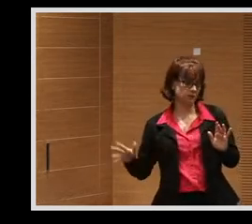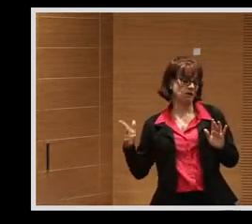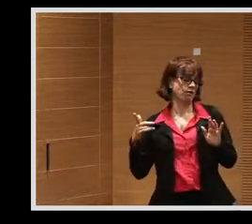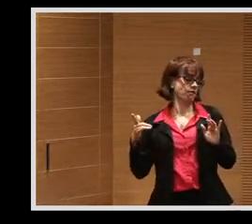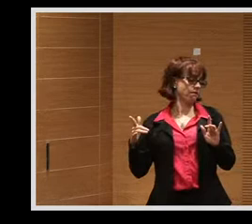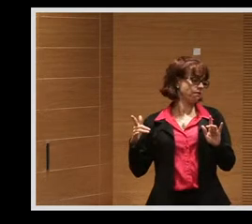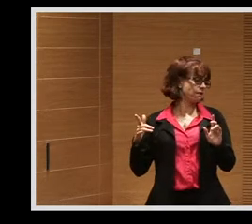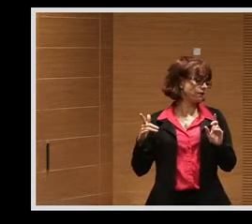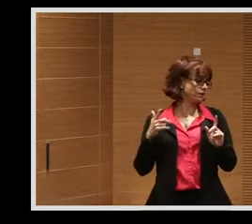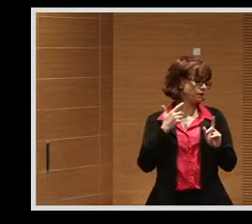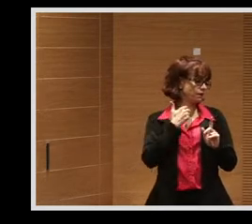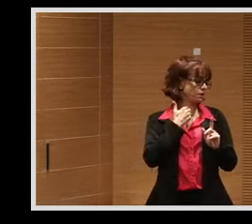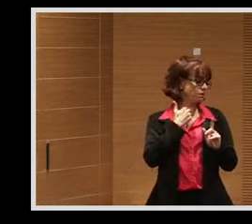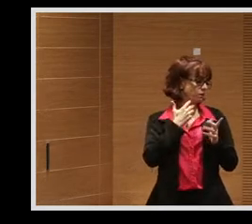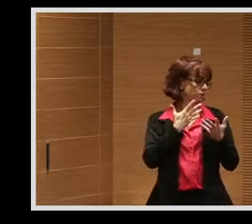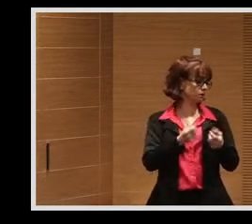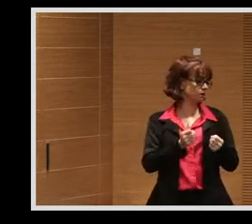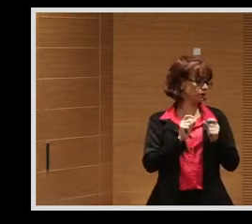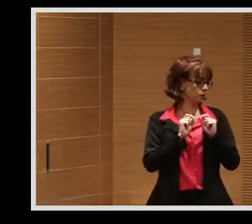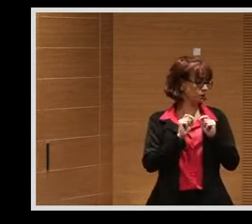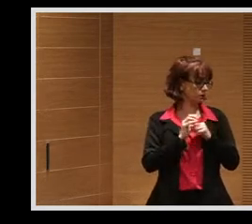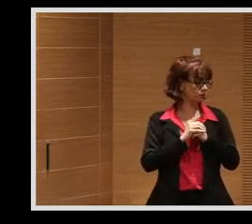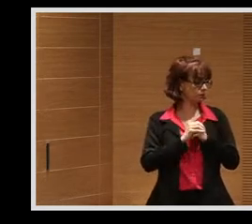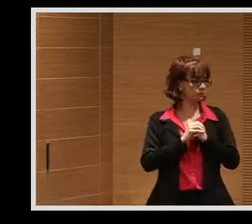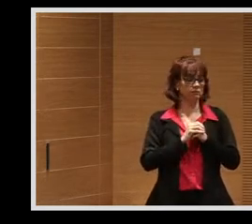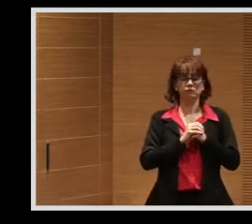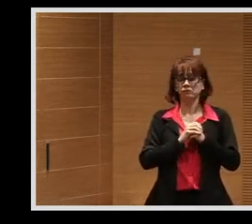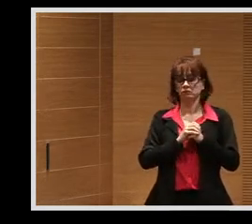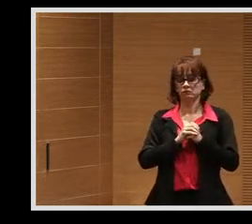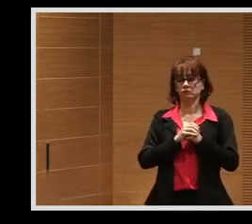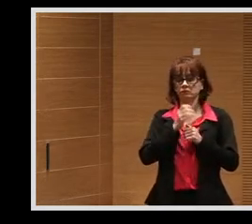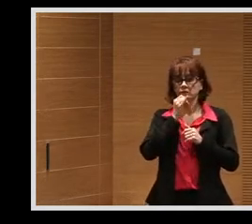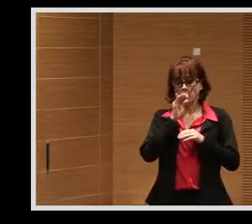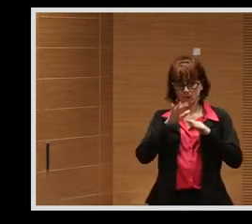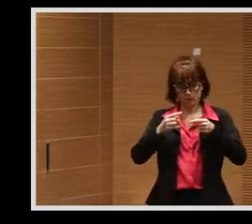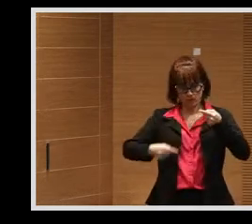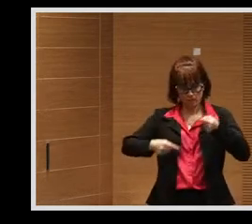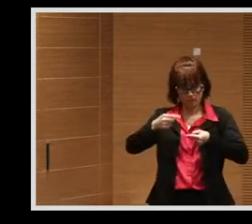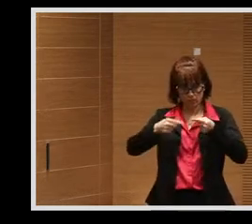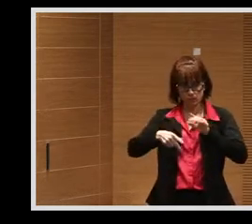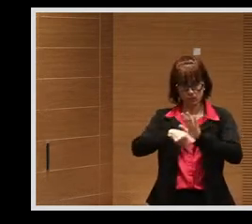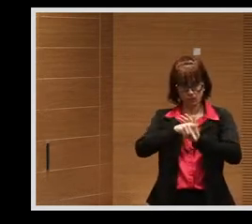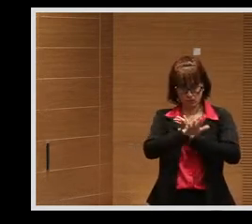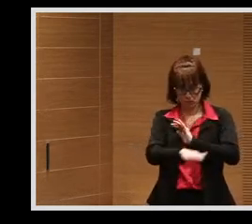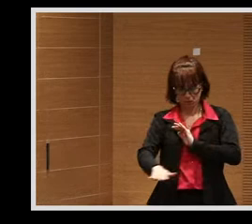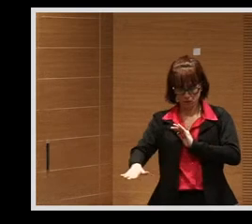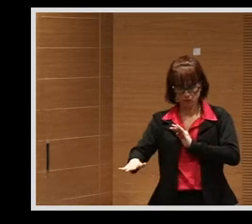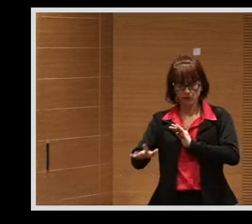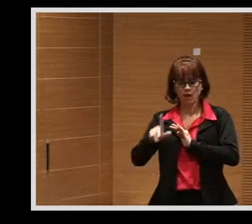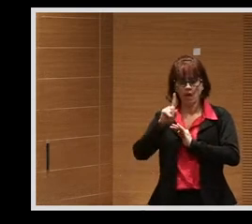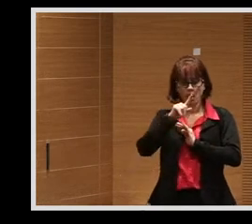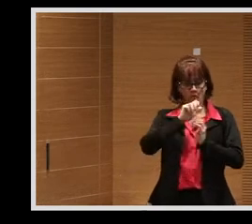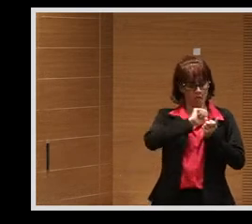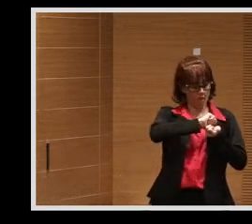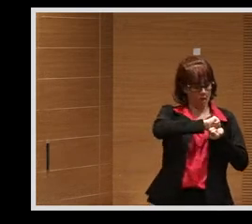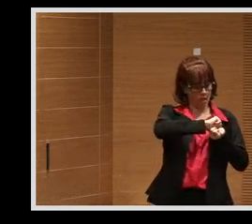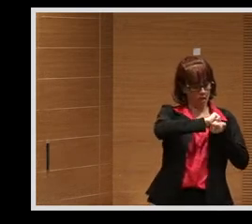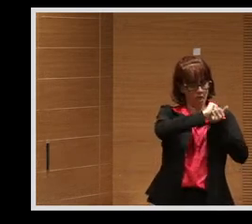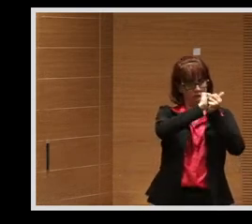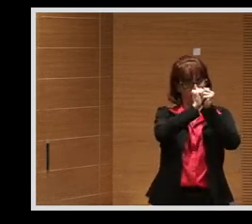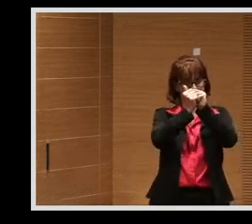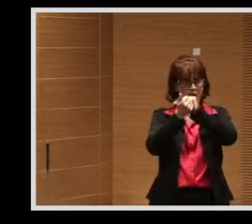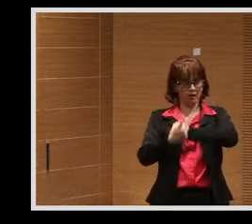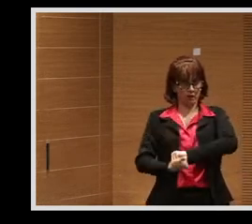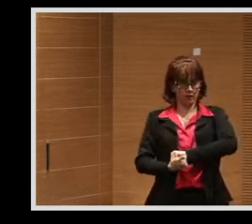cair, que é o seguinte. Geralmente, as políticas para a infância são adaptações das políticas para